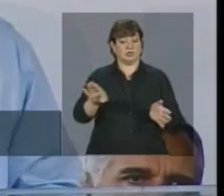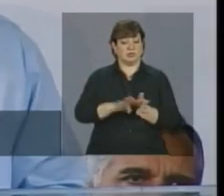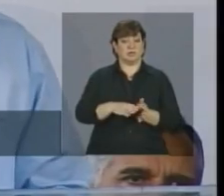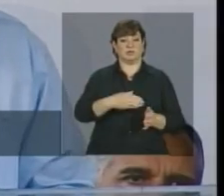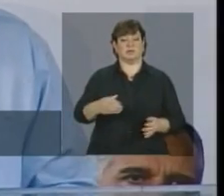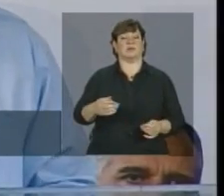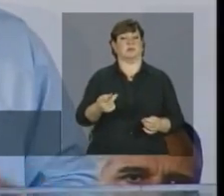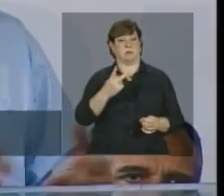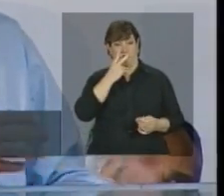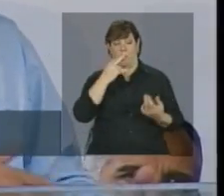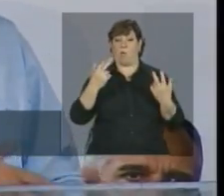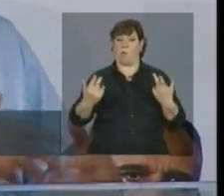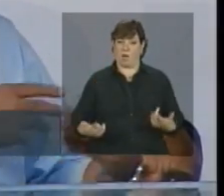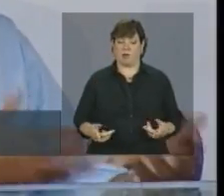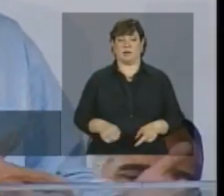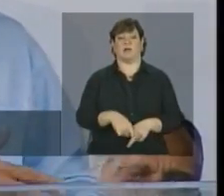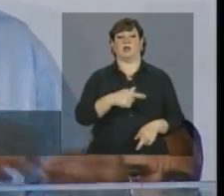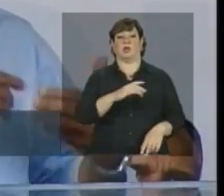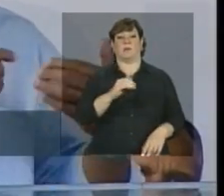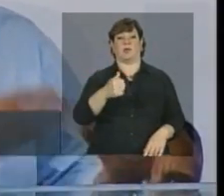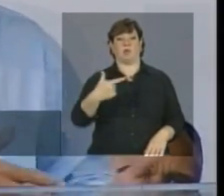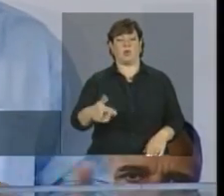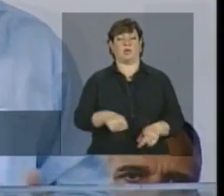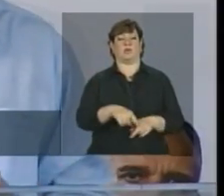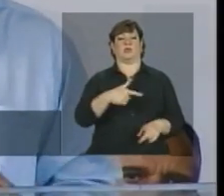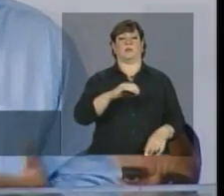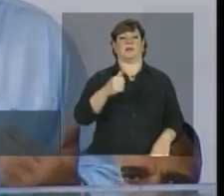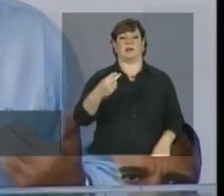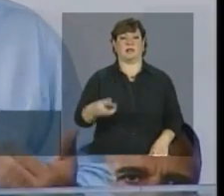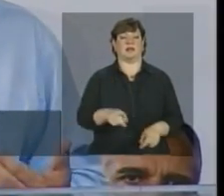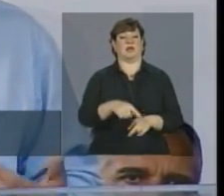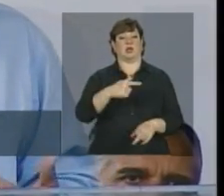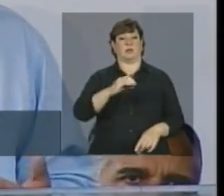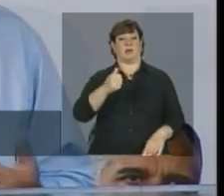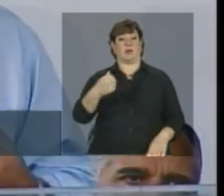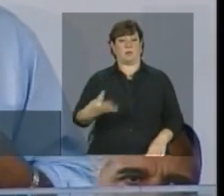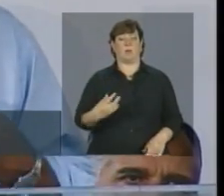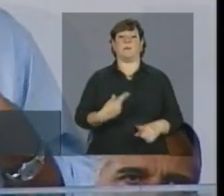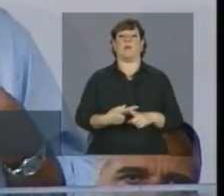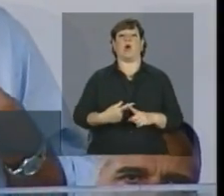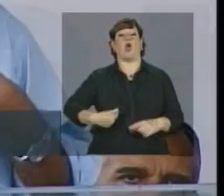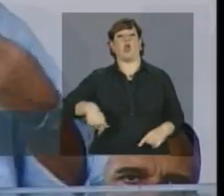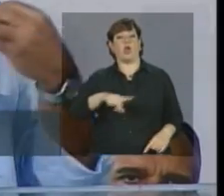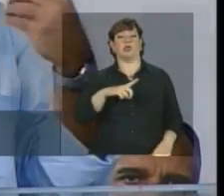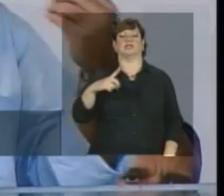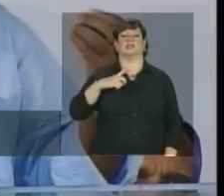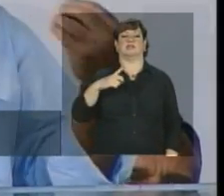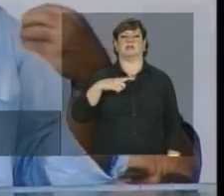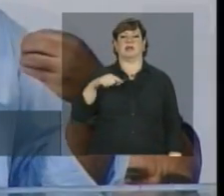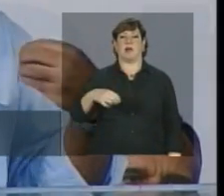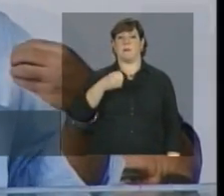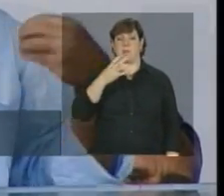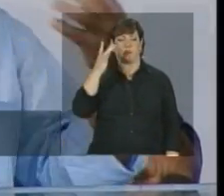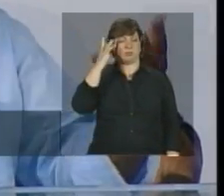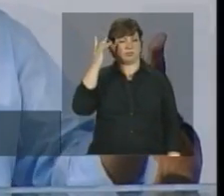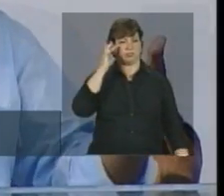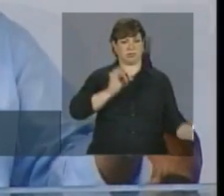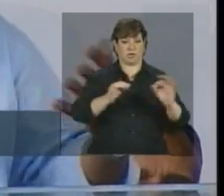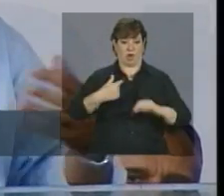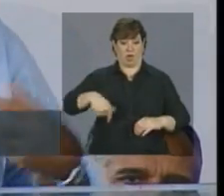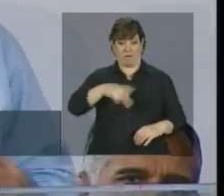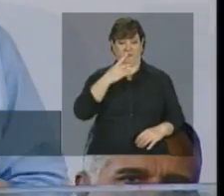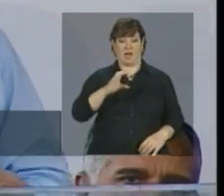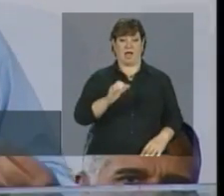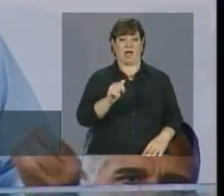ser diferentes. 2012, 2013, 2014, porque nós tivemos esse bom senso, nós que eu falo